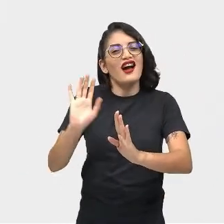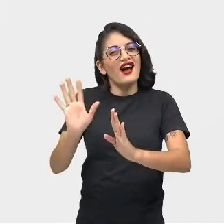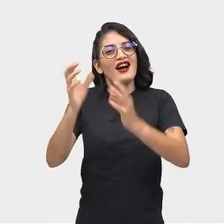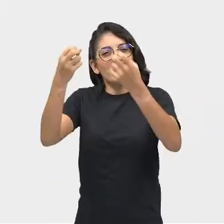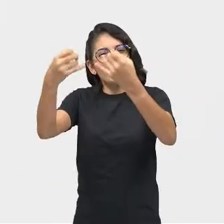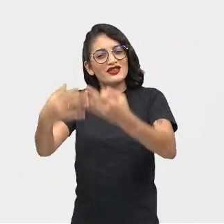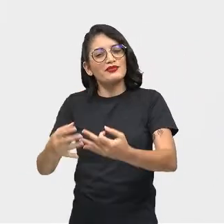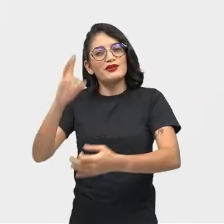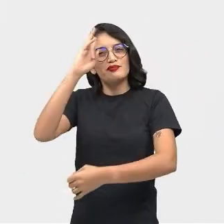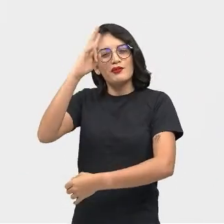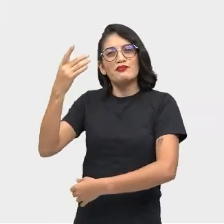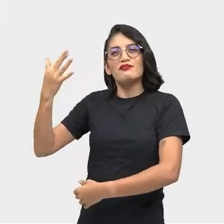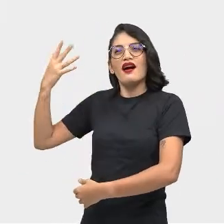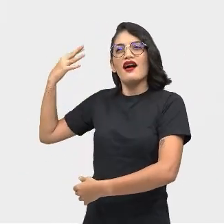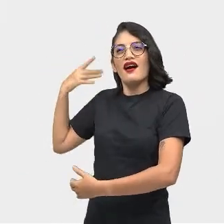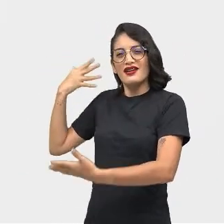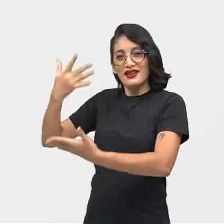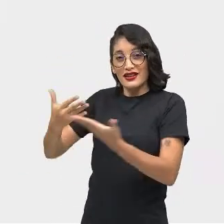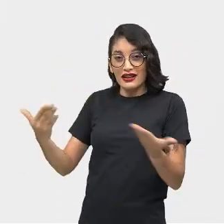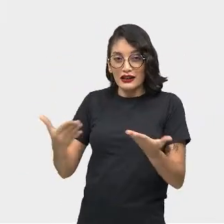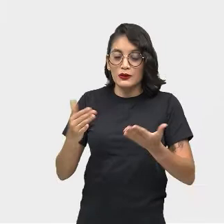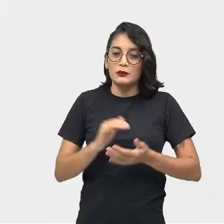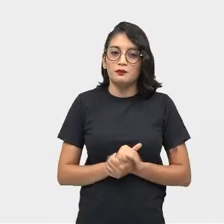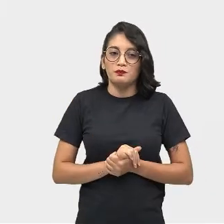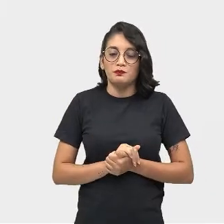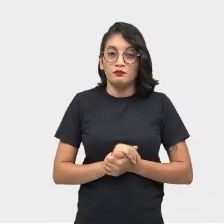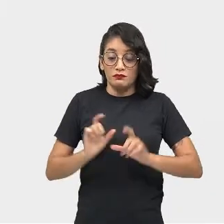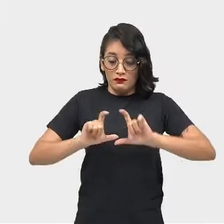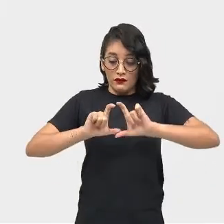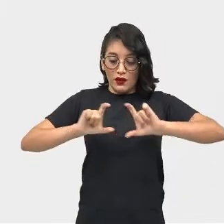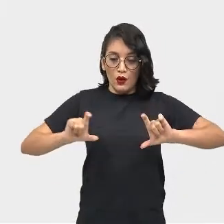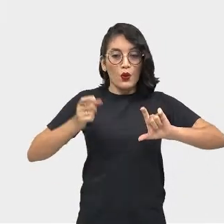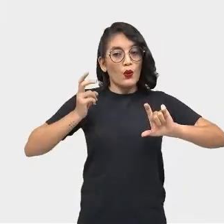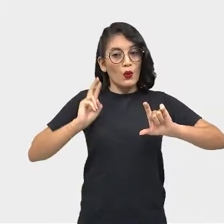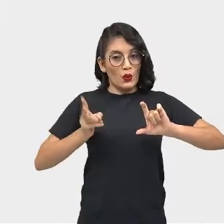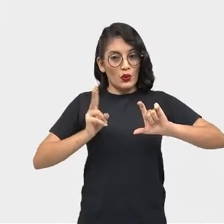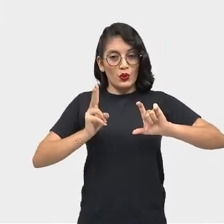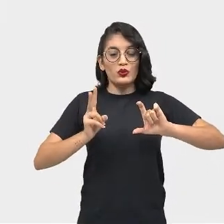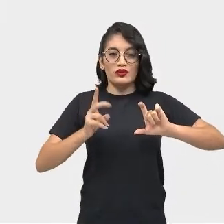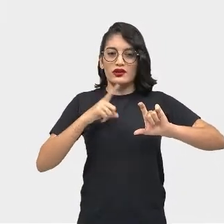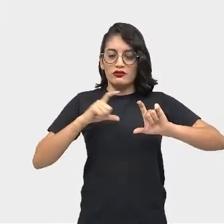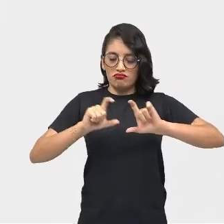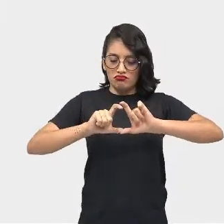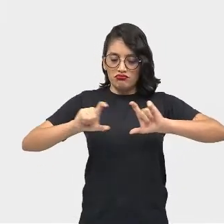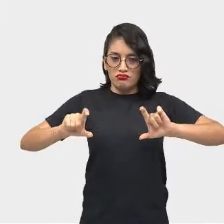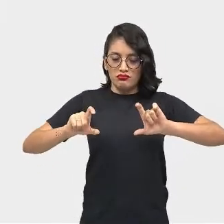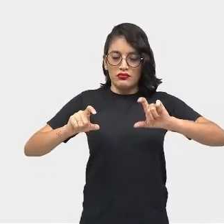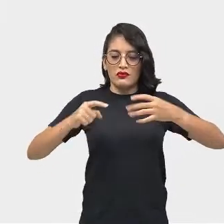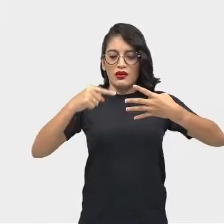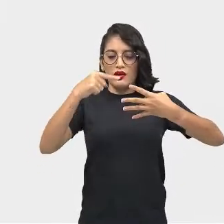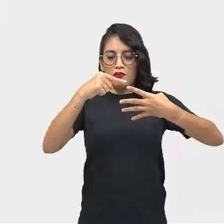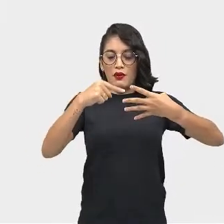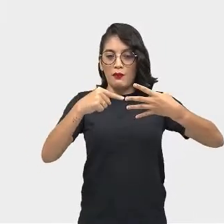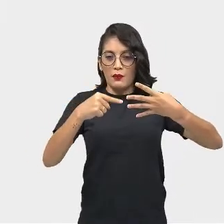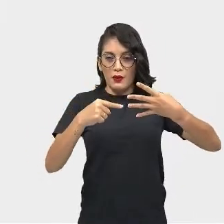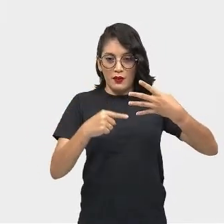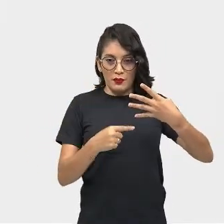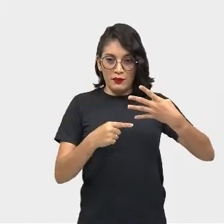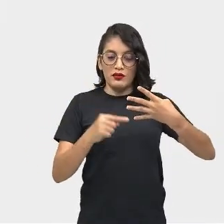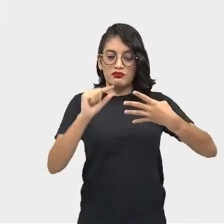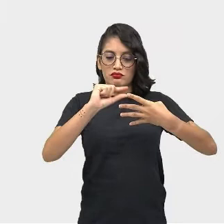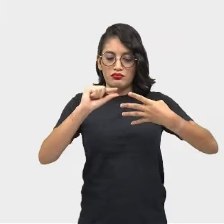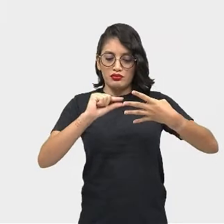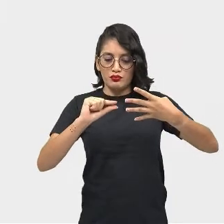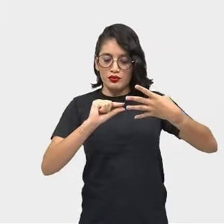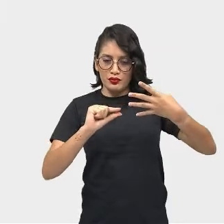lembrança, da recordação. E na estrofe seguinte, aqui, olha, nós temos uma estrofe com 4 versos, só para